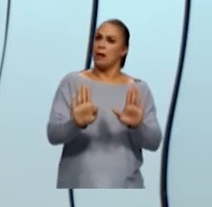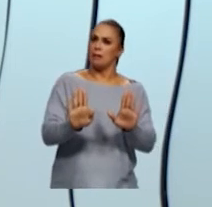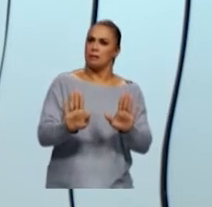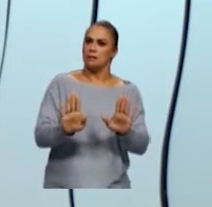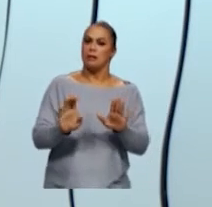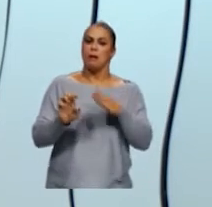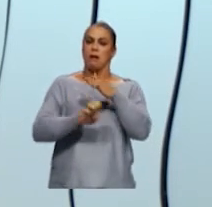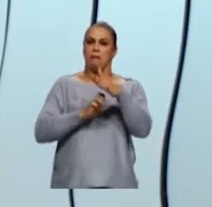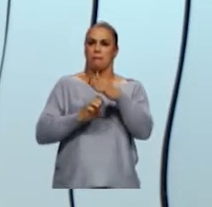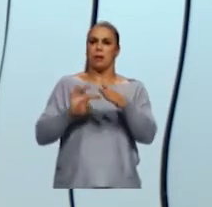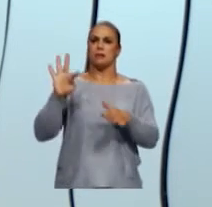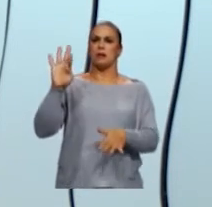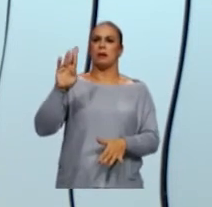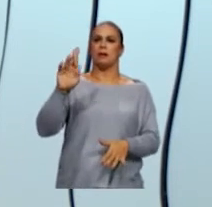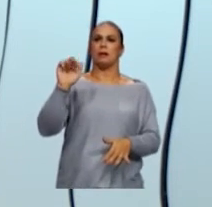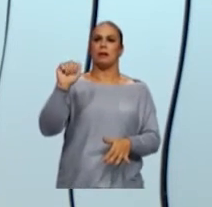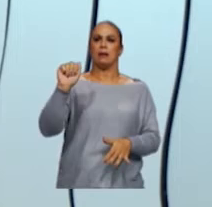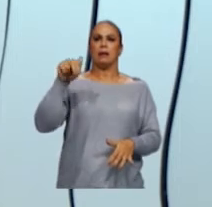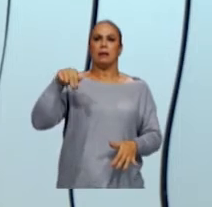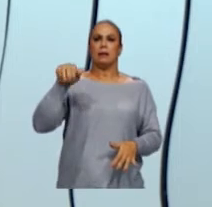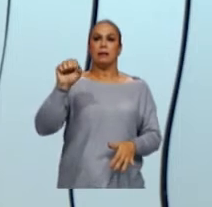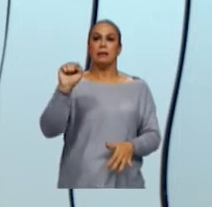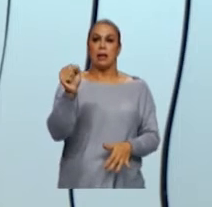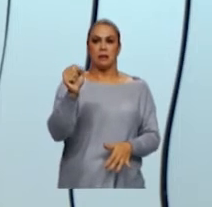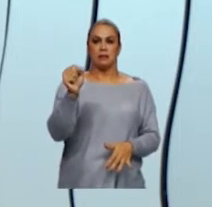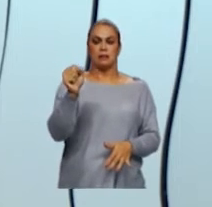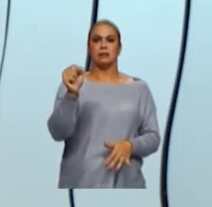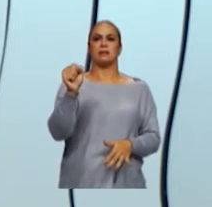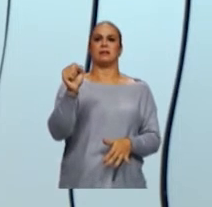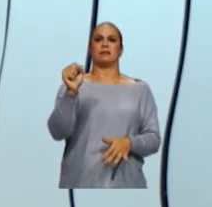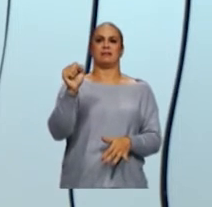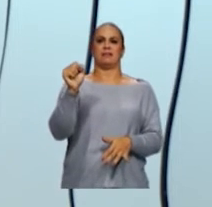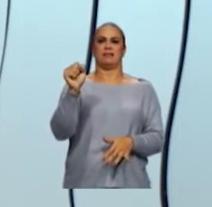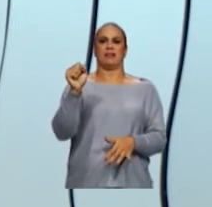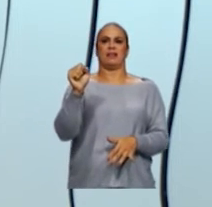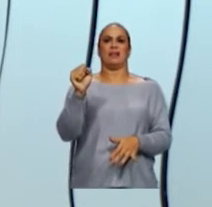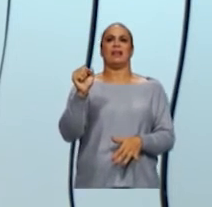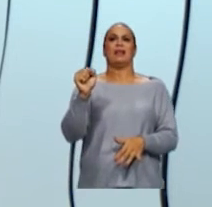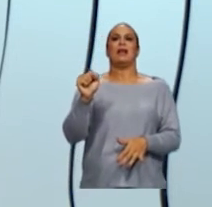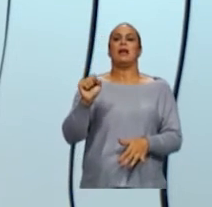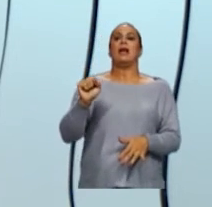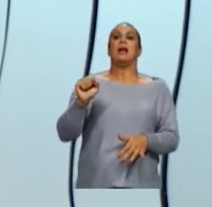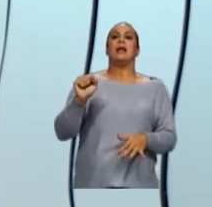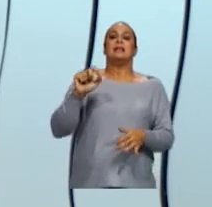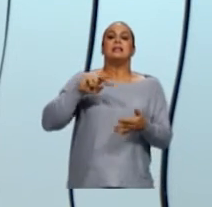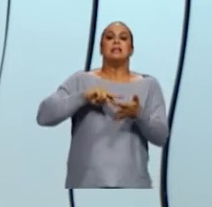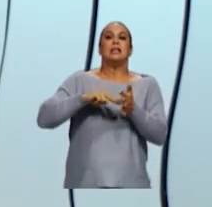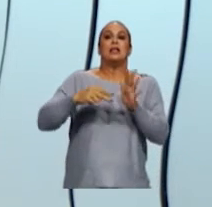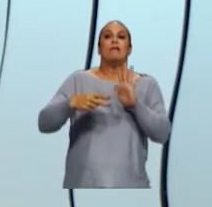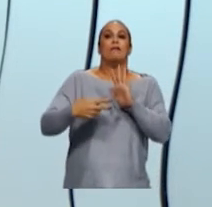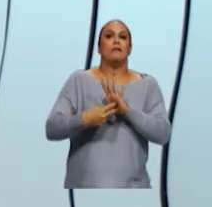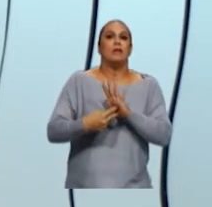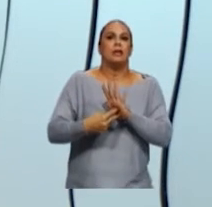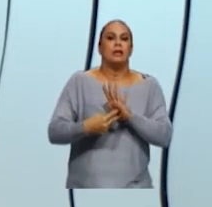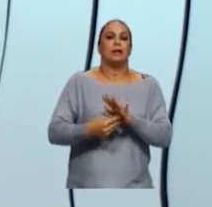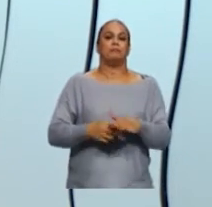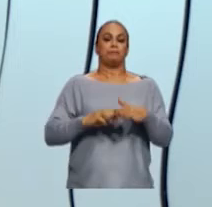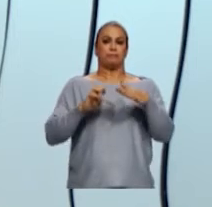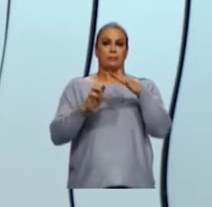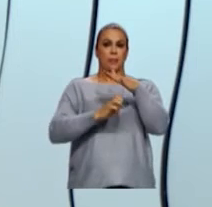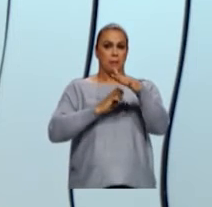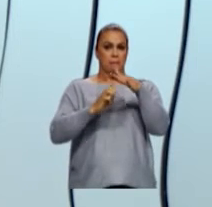estou dizendo para você de uma empresa que tem a sede em um determinado país, mas a sua